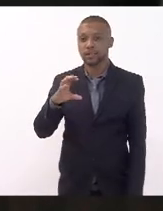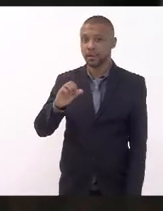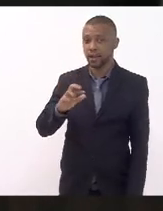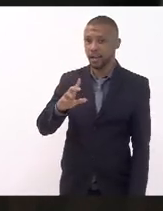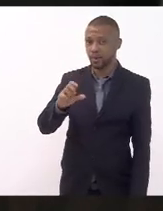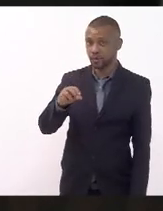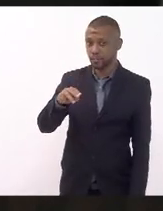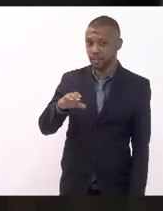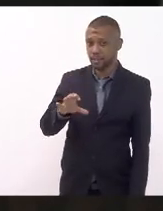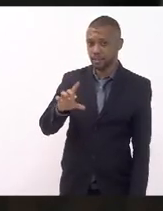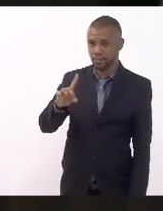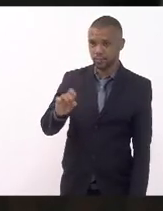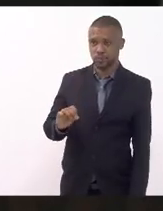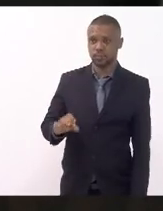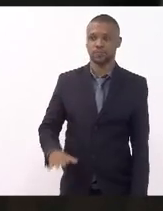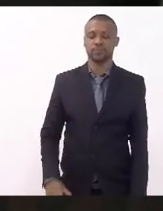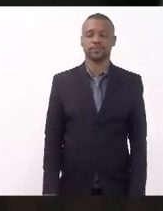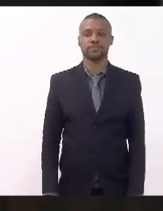Macedo.